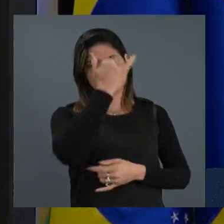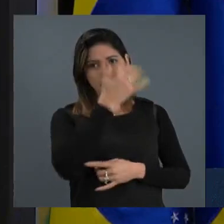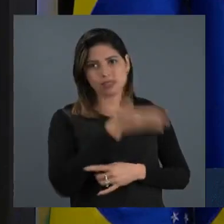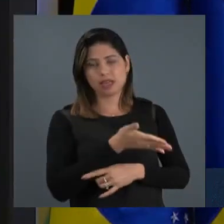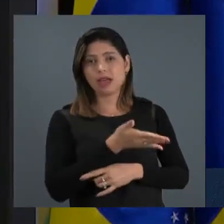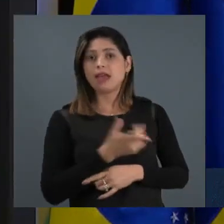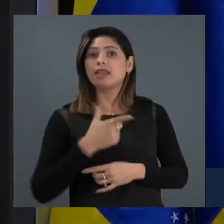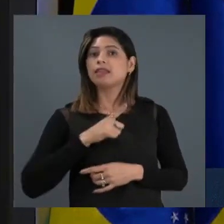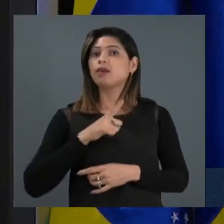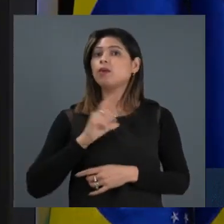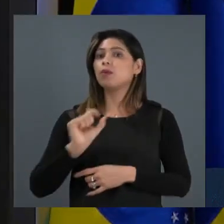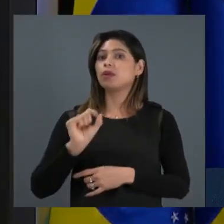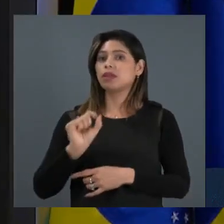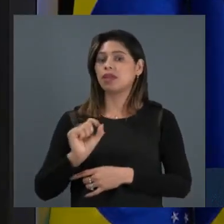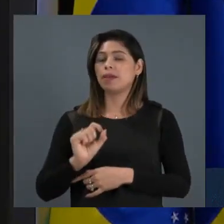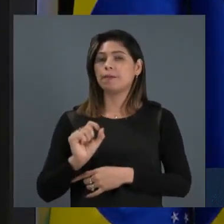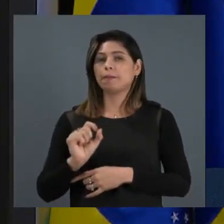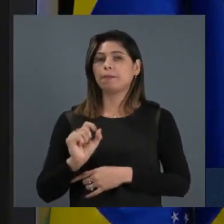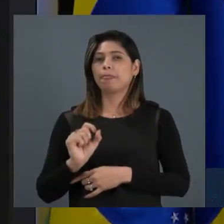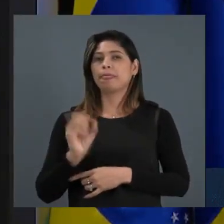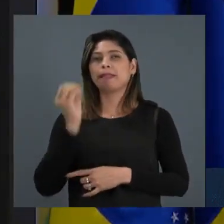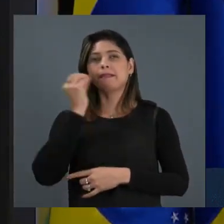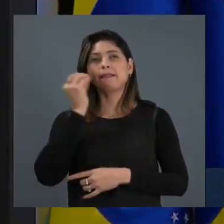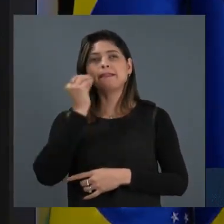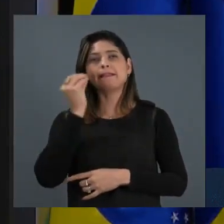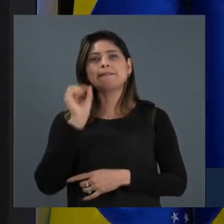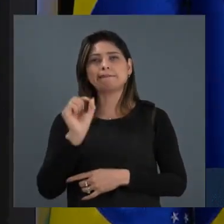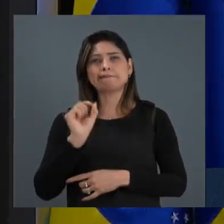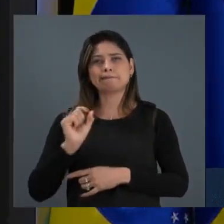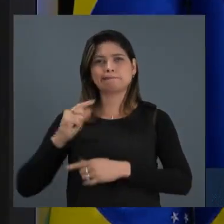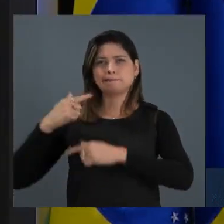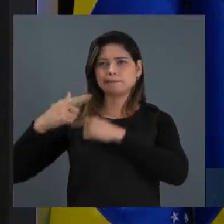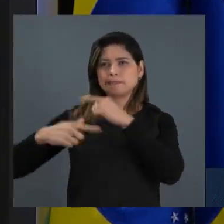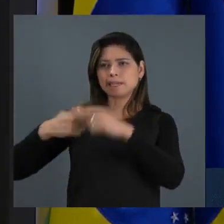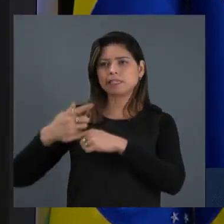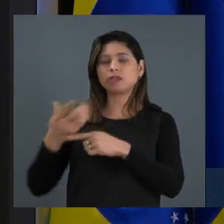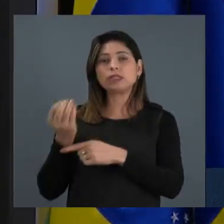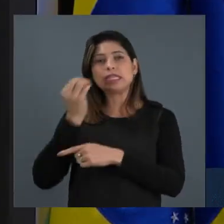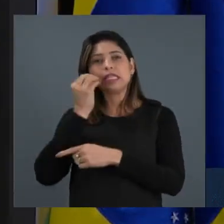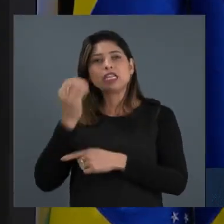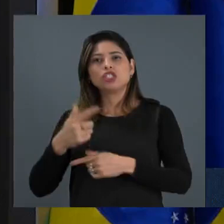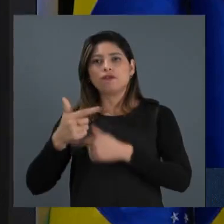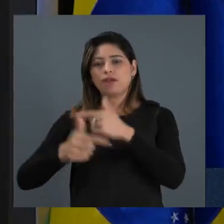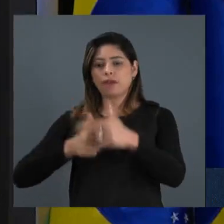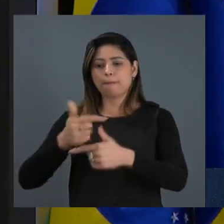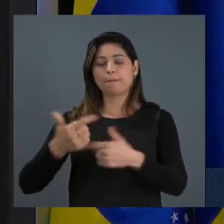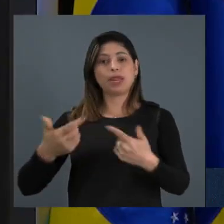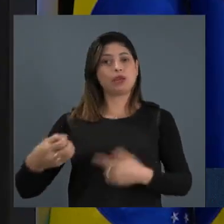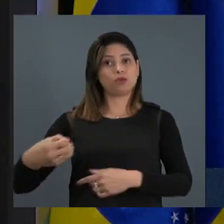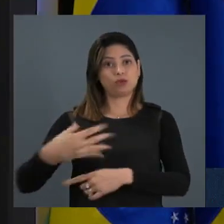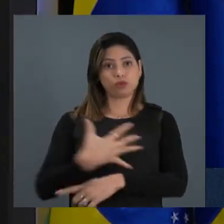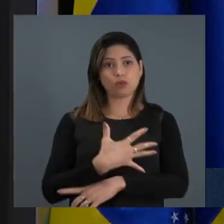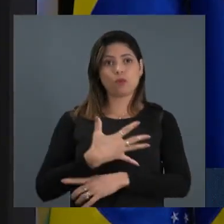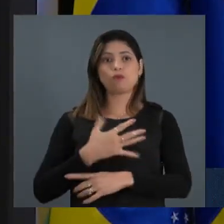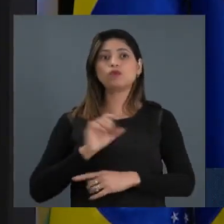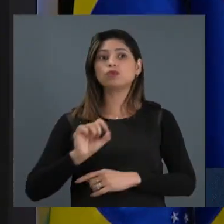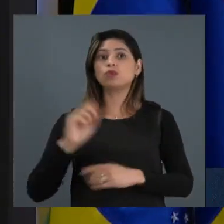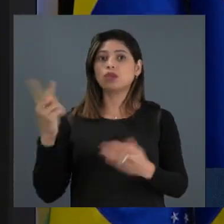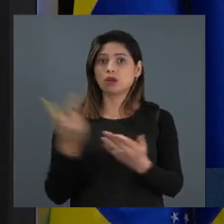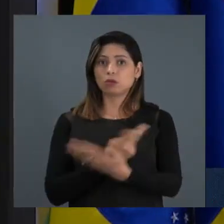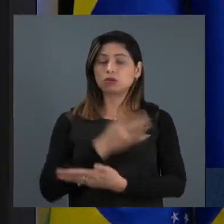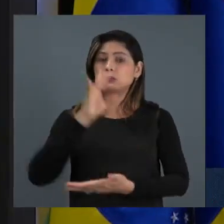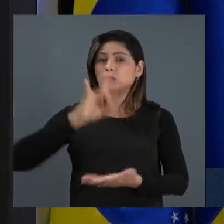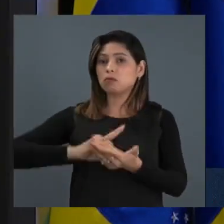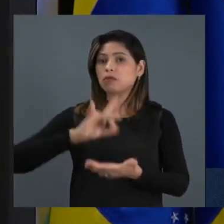outro dado fantasioso, que é o da geração de novos empregos. Ocorre, na realidade, o mesmo fenômeno